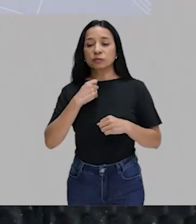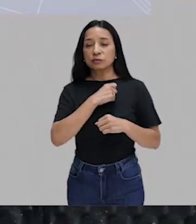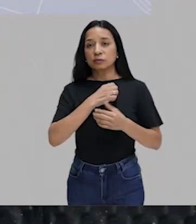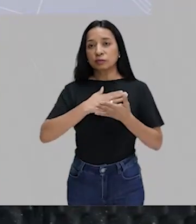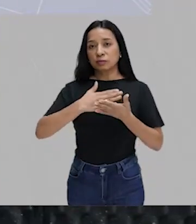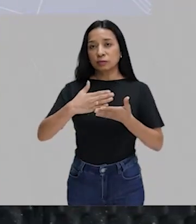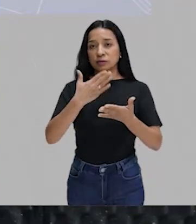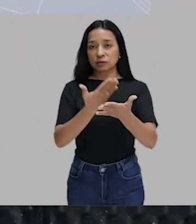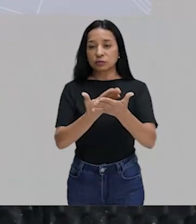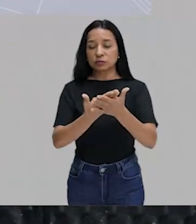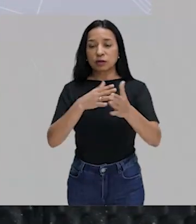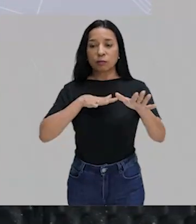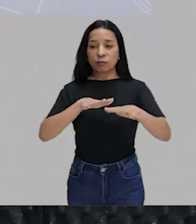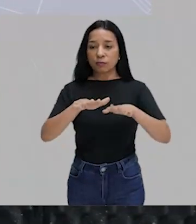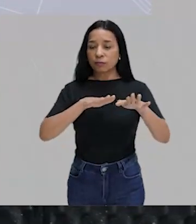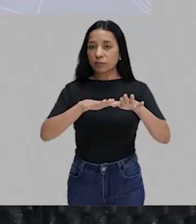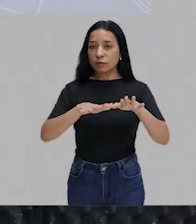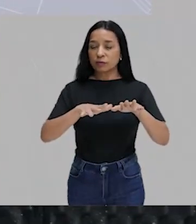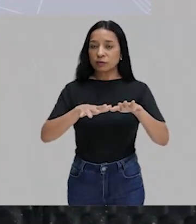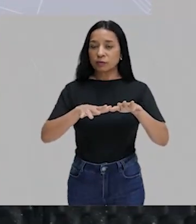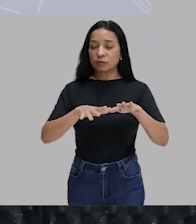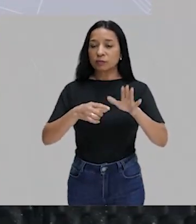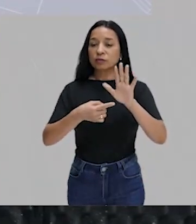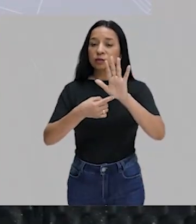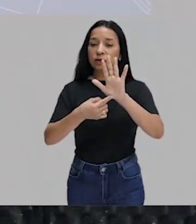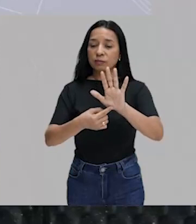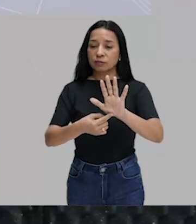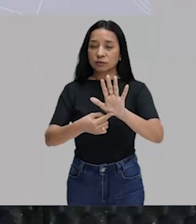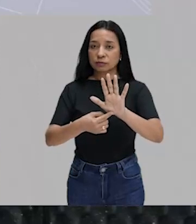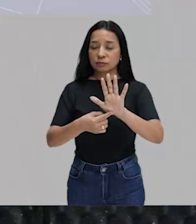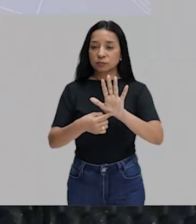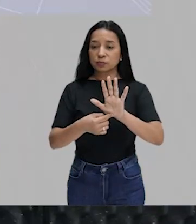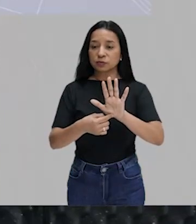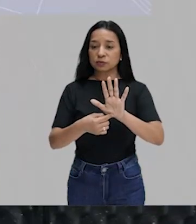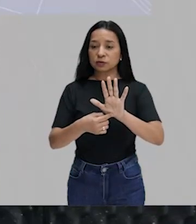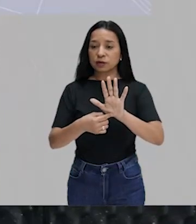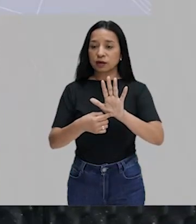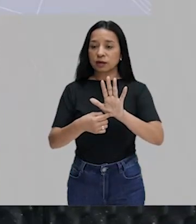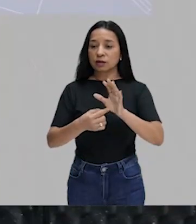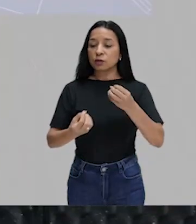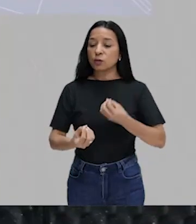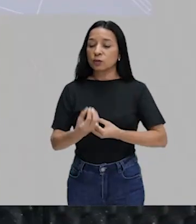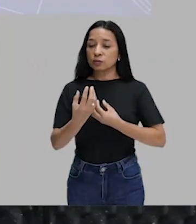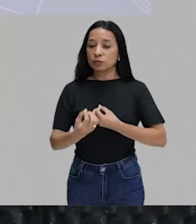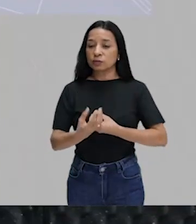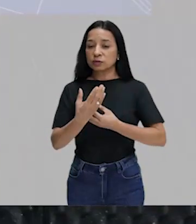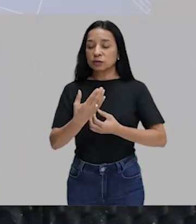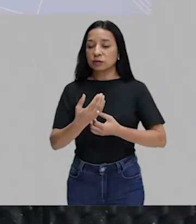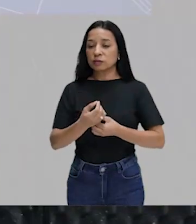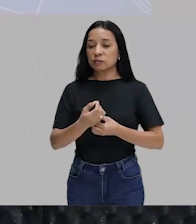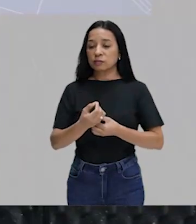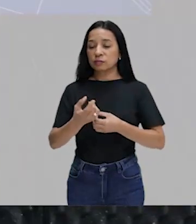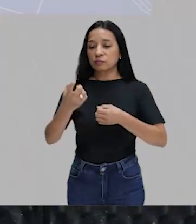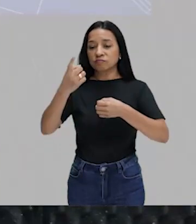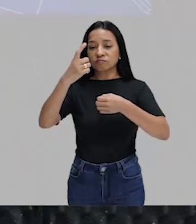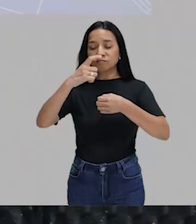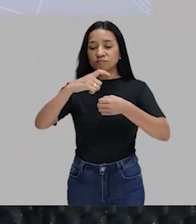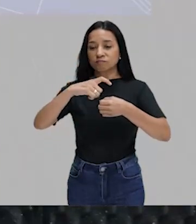a estudar aquele movimento e trazer para nós, em suas produções, algo mais voltado para a